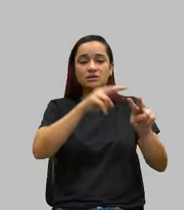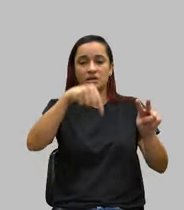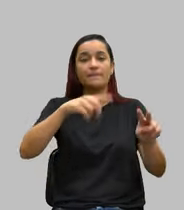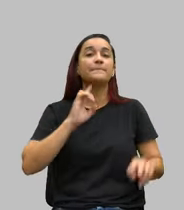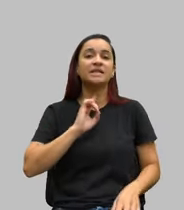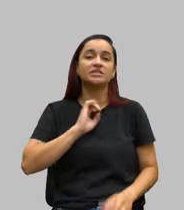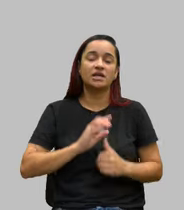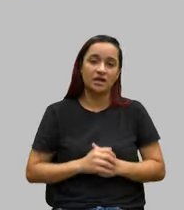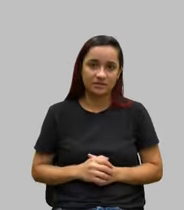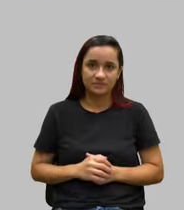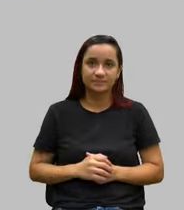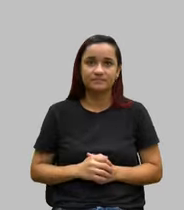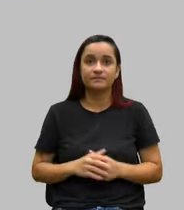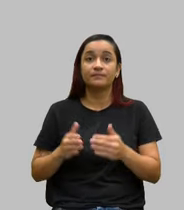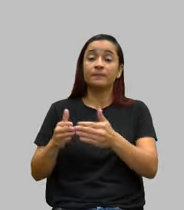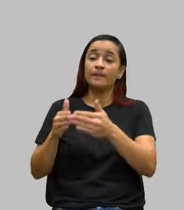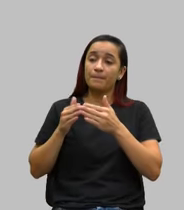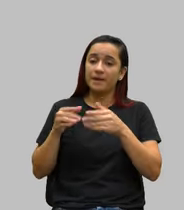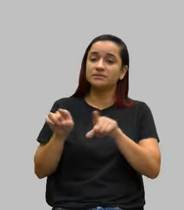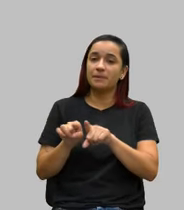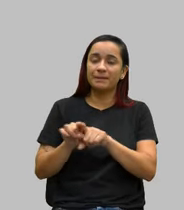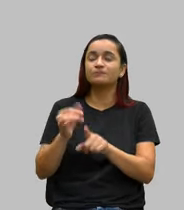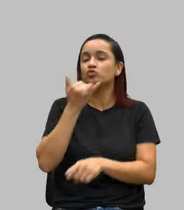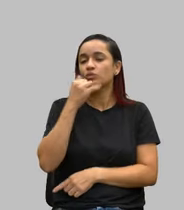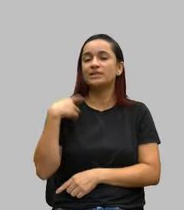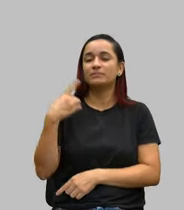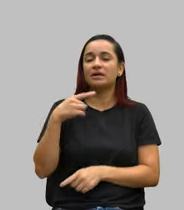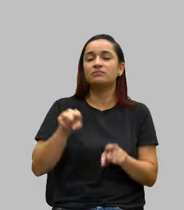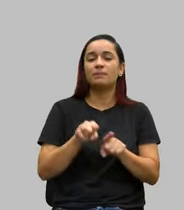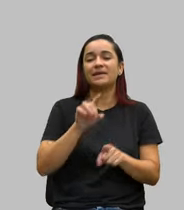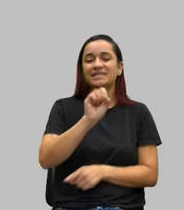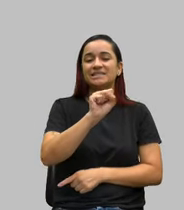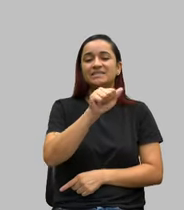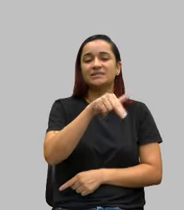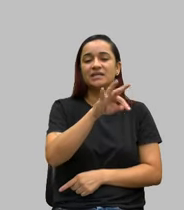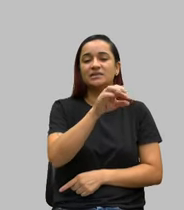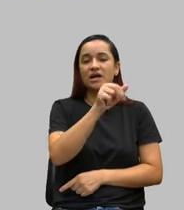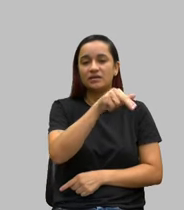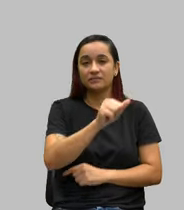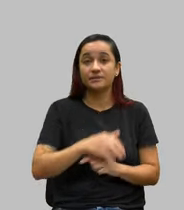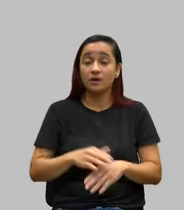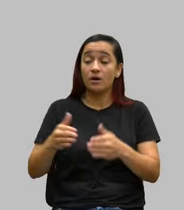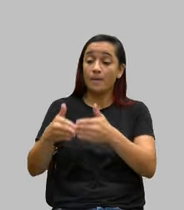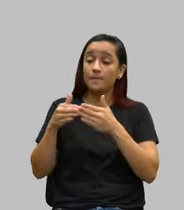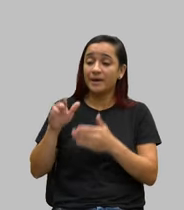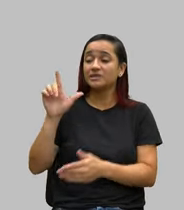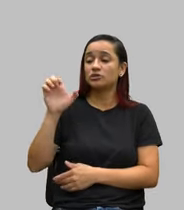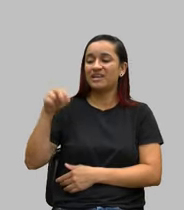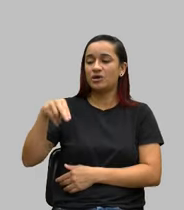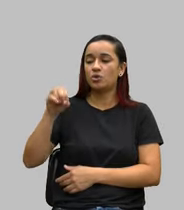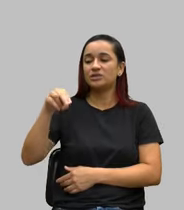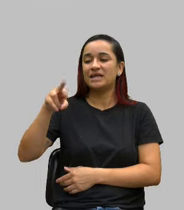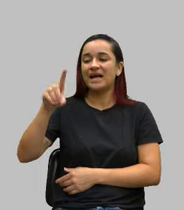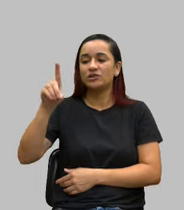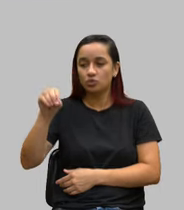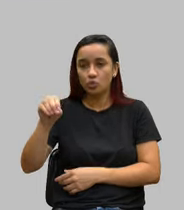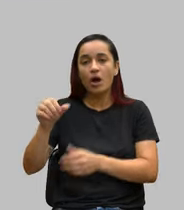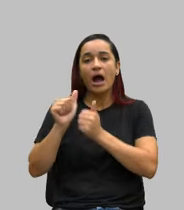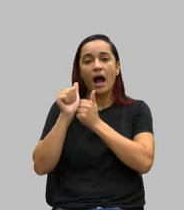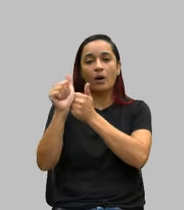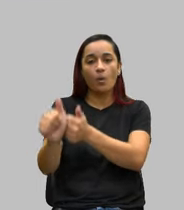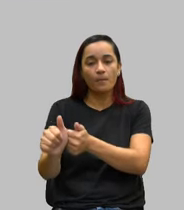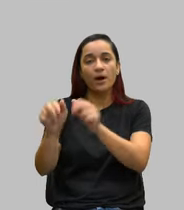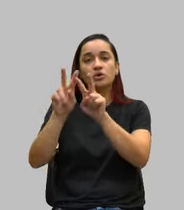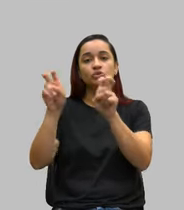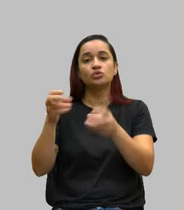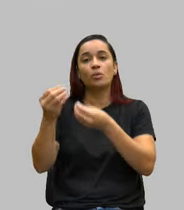ele também Deputado Gustavo Santana peço ao Leonardo Matos que acompanhe sistematicamente a questão das escalas